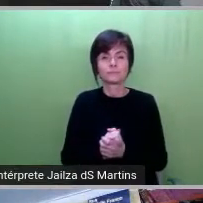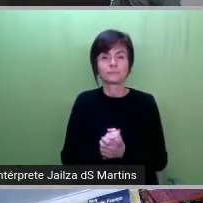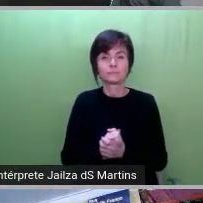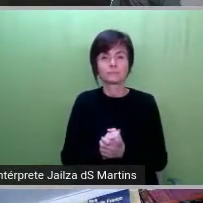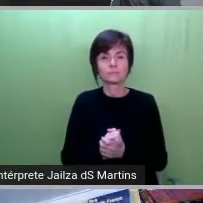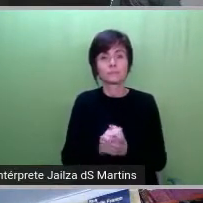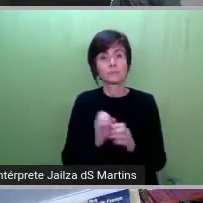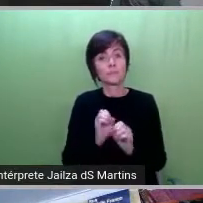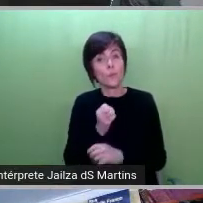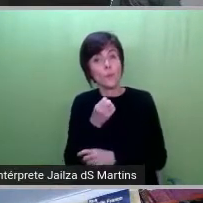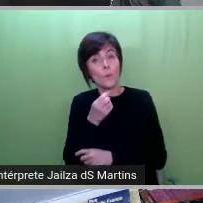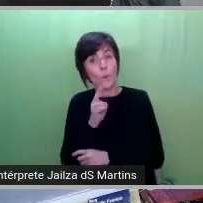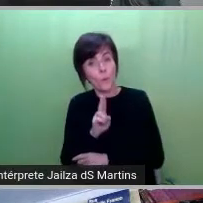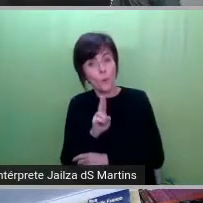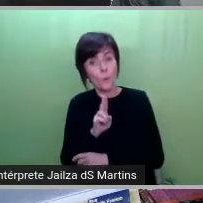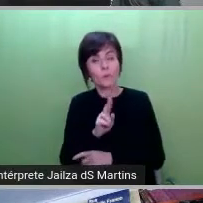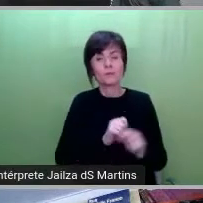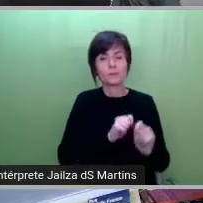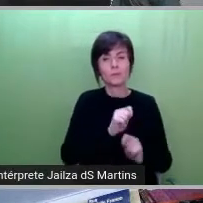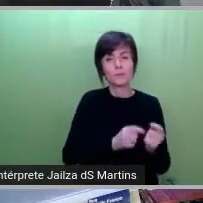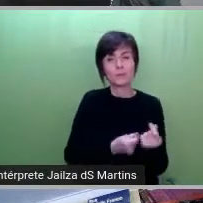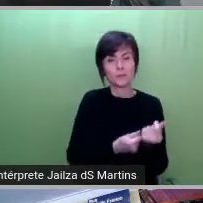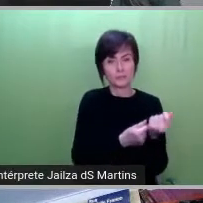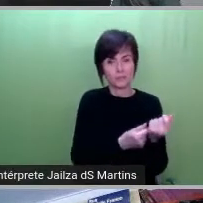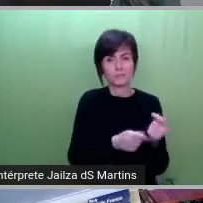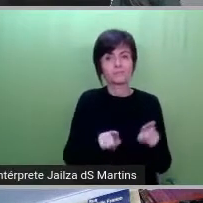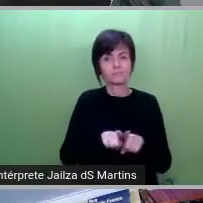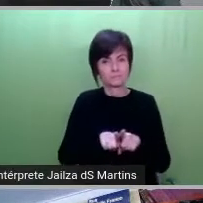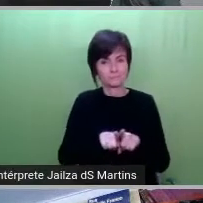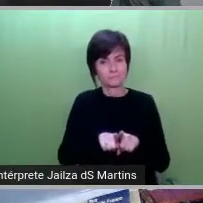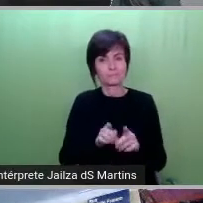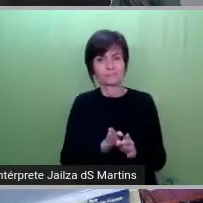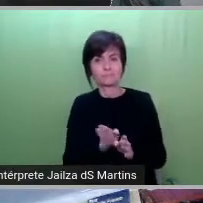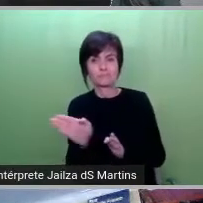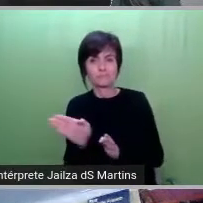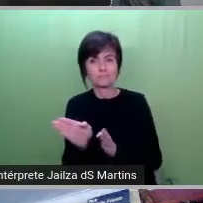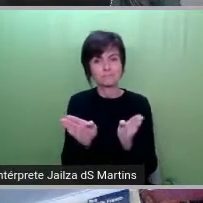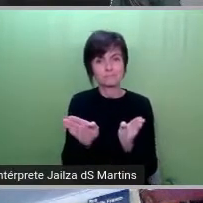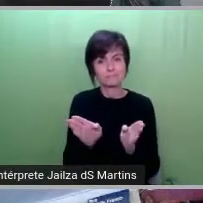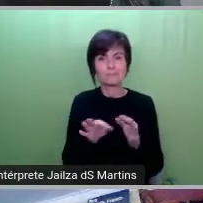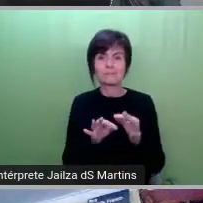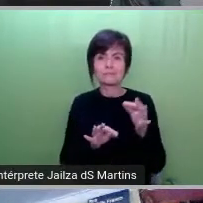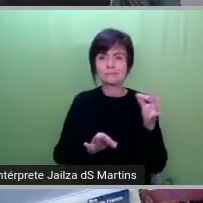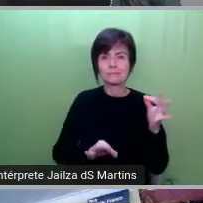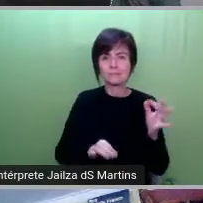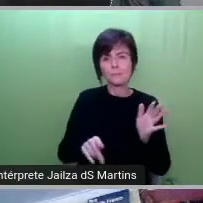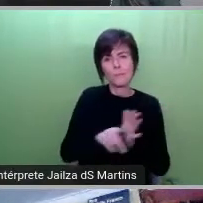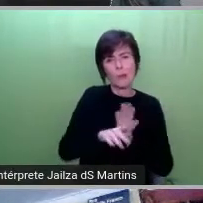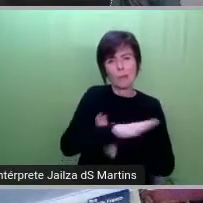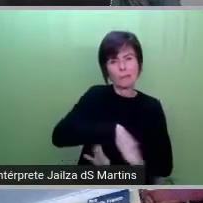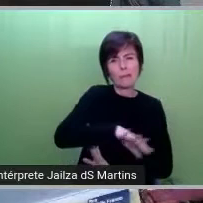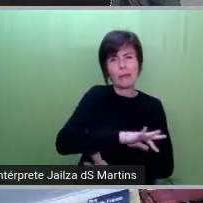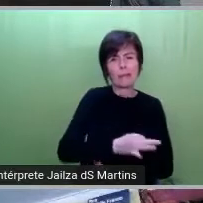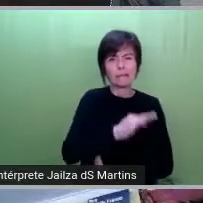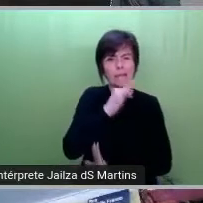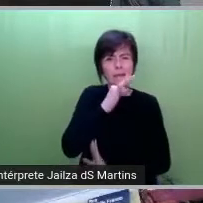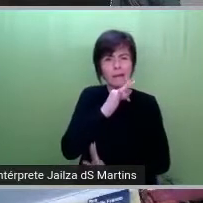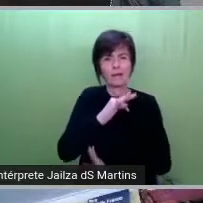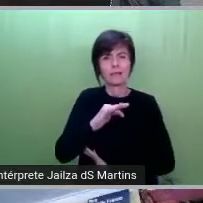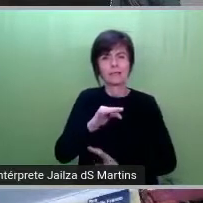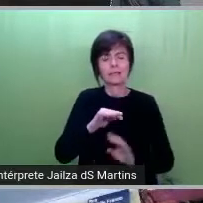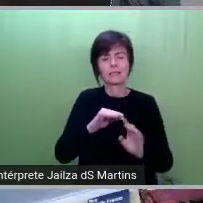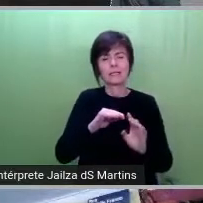e seja de economista, tá? Então vou entrar também em detalhes mais técnicos, dados